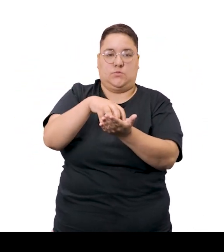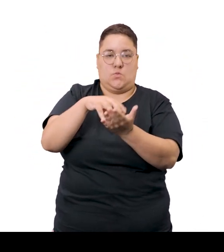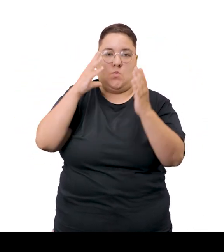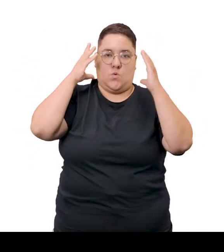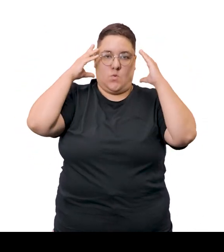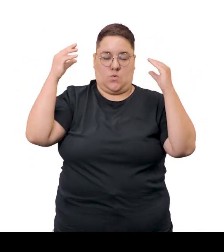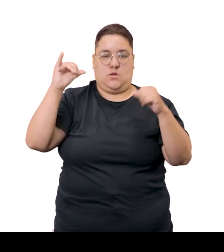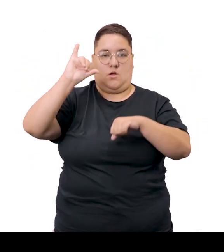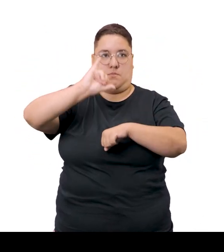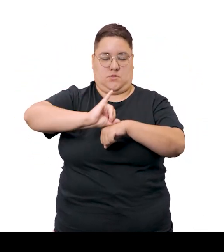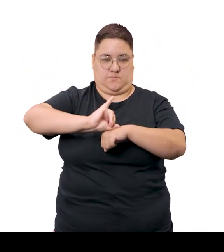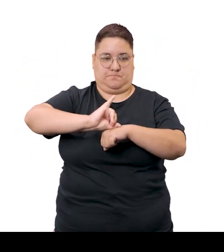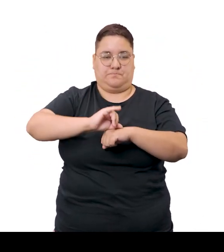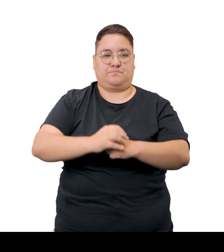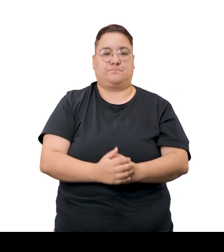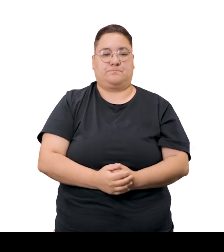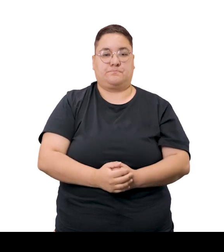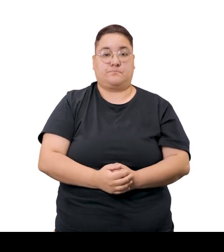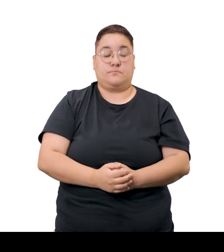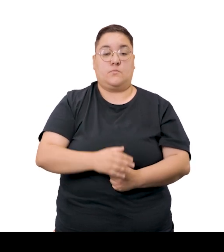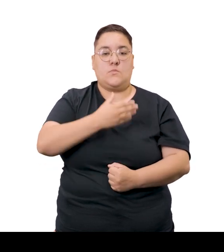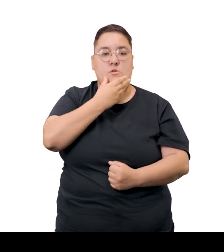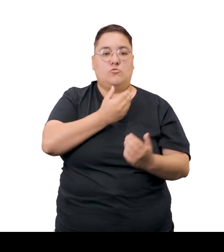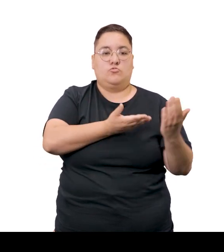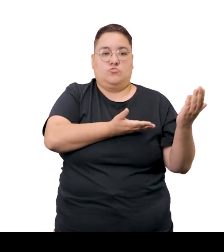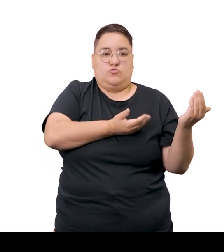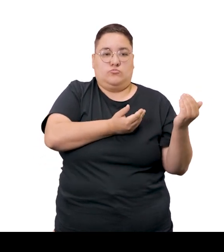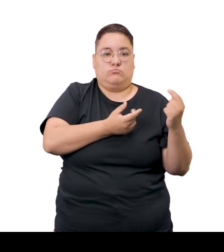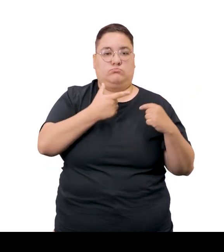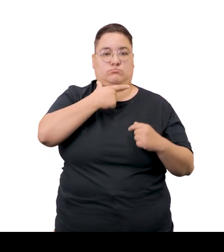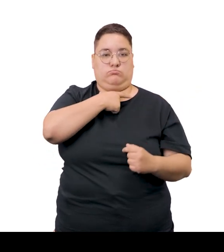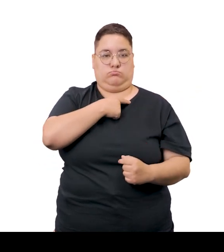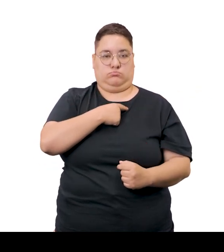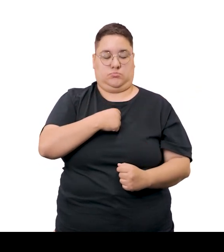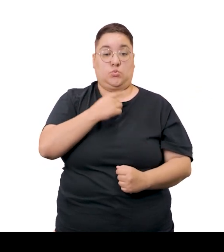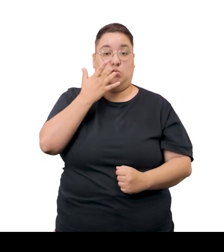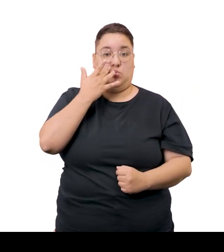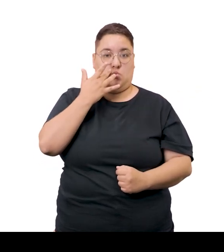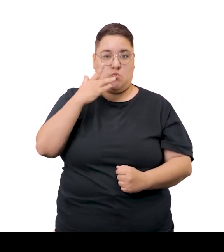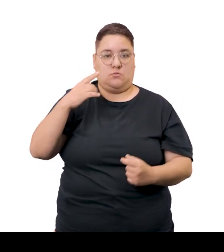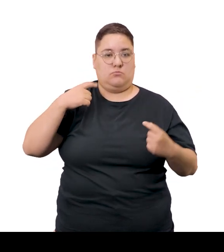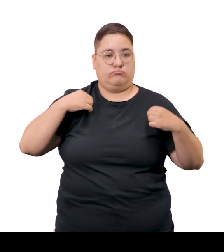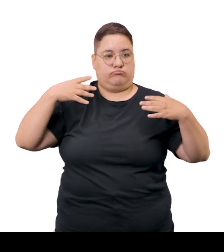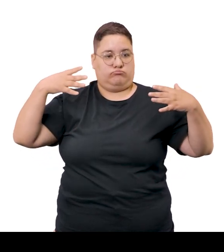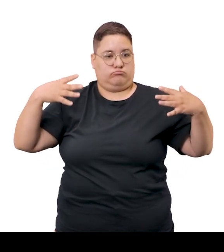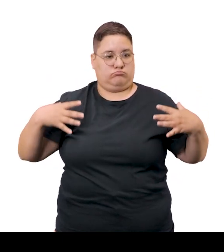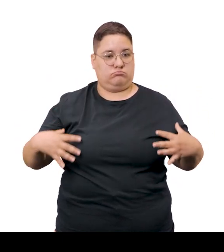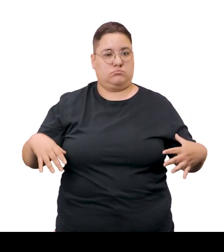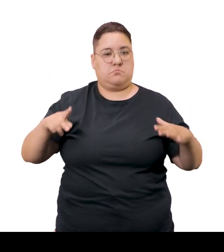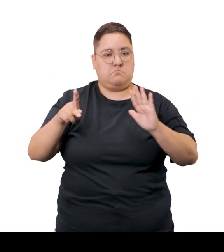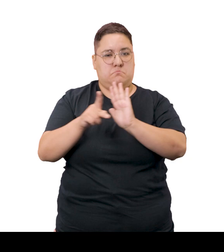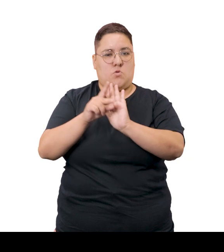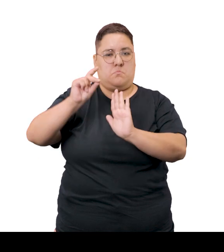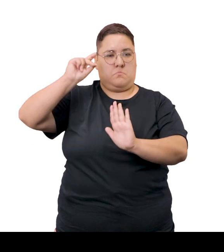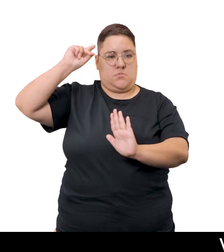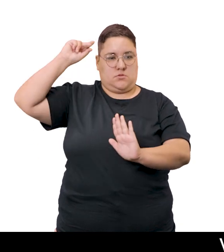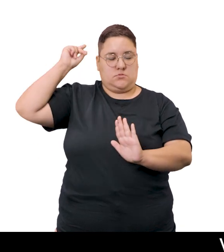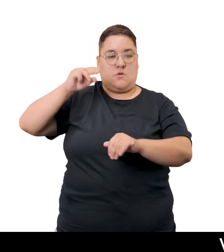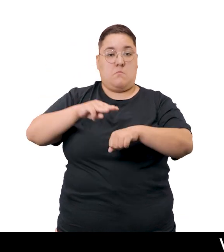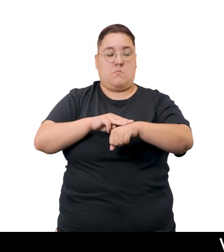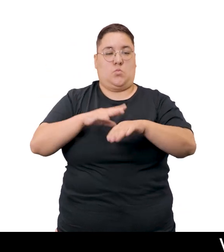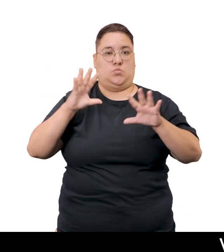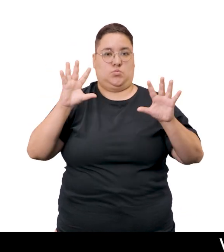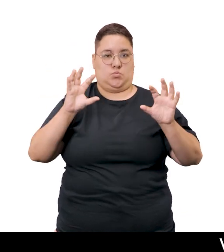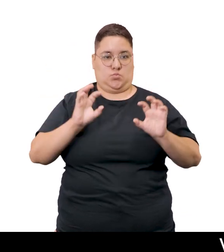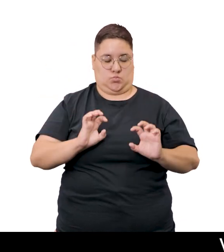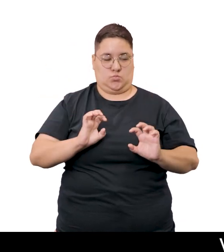Como o título anuncia, o jovem na pintura usa um colar dourado sobre as vestes clássicas em marrom escuro. Visto